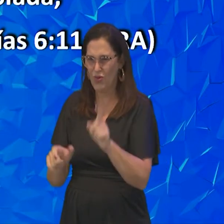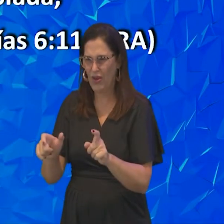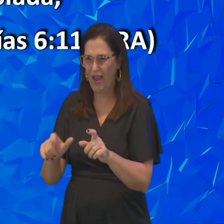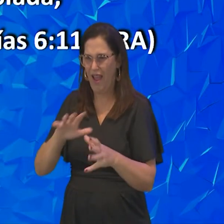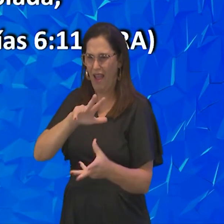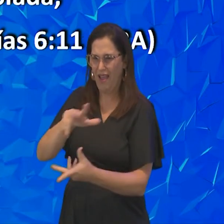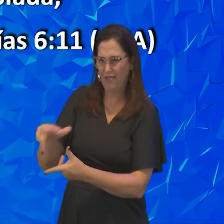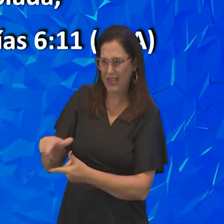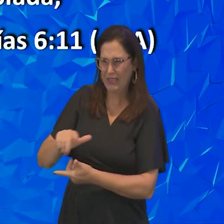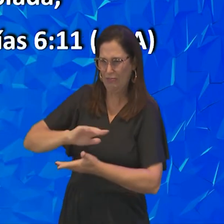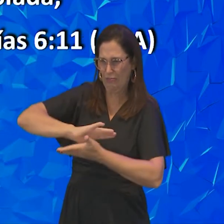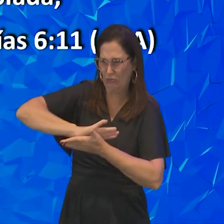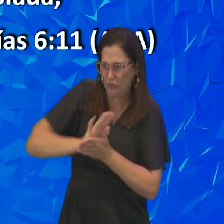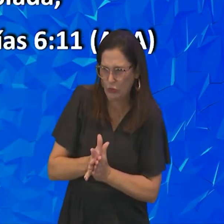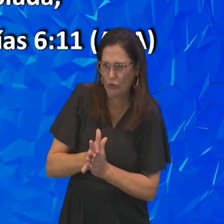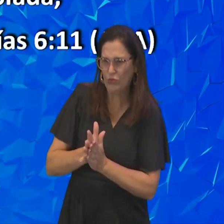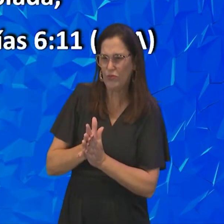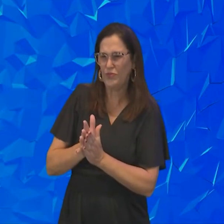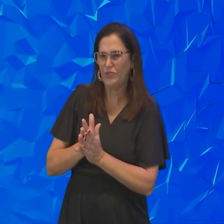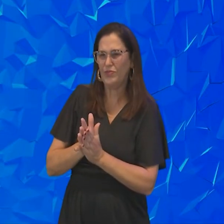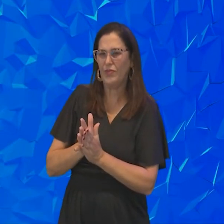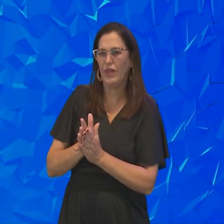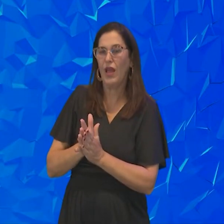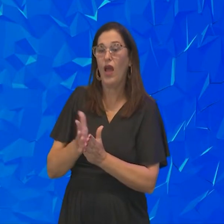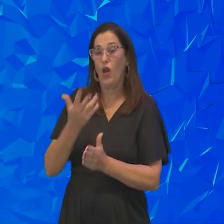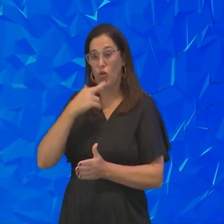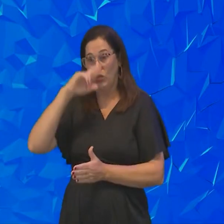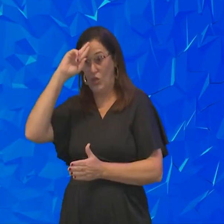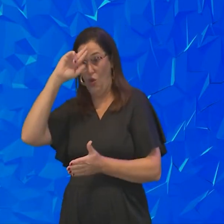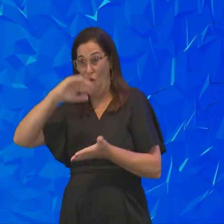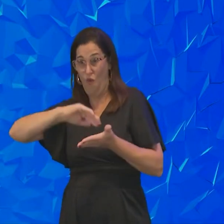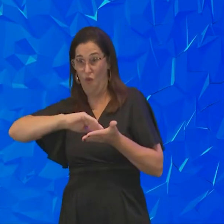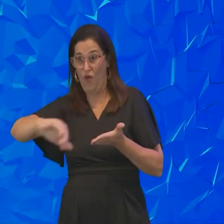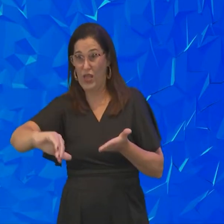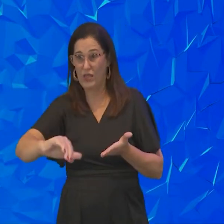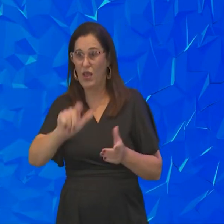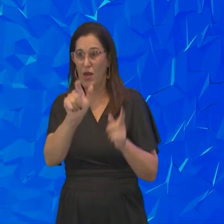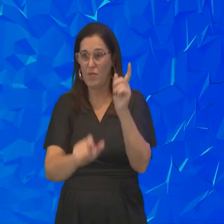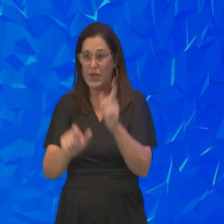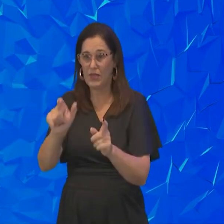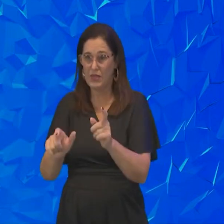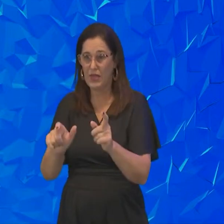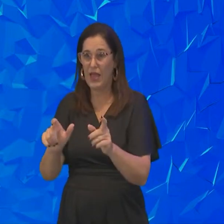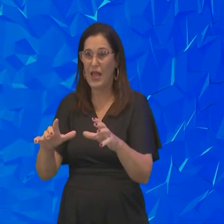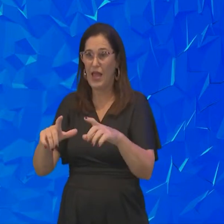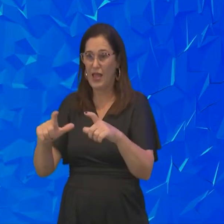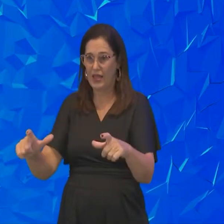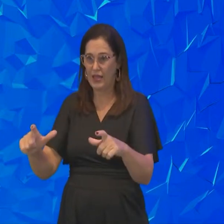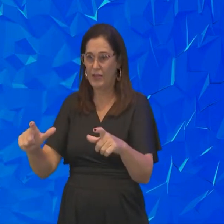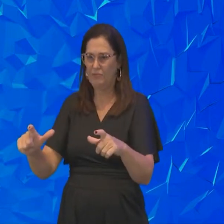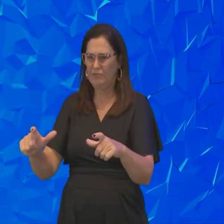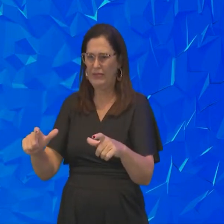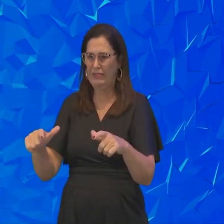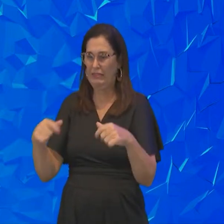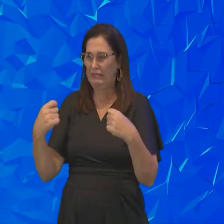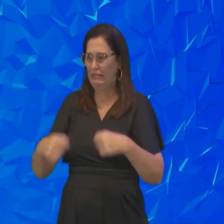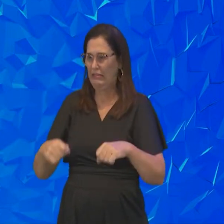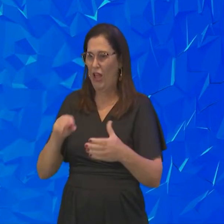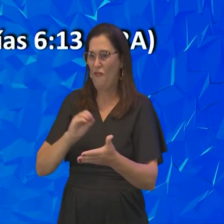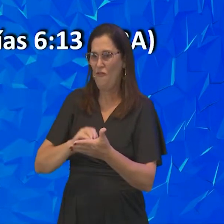terra seja de todo assolada, e o Senhor afaste dela os homens, e no meio da terra seja grande o